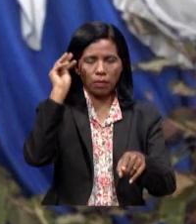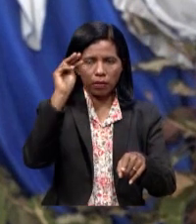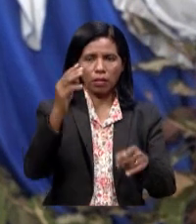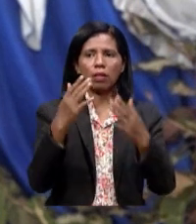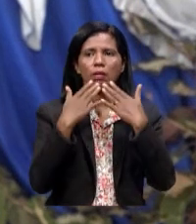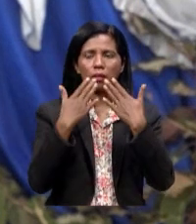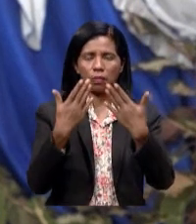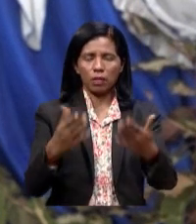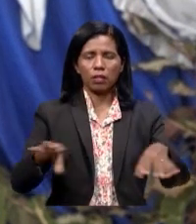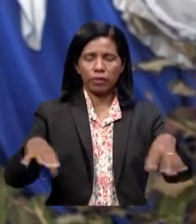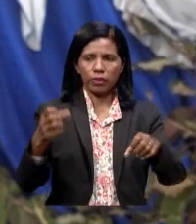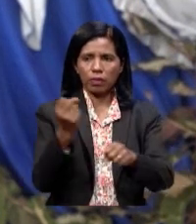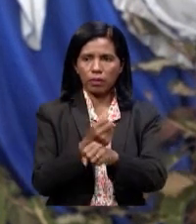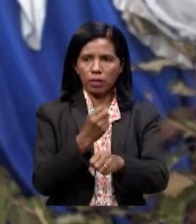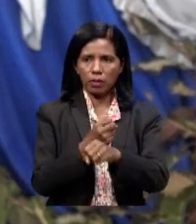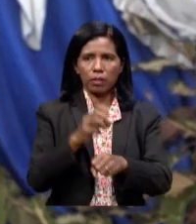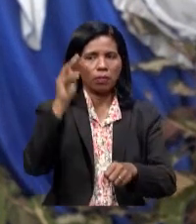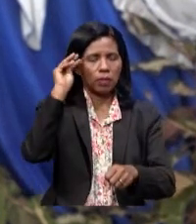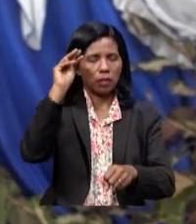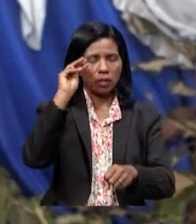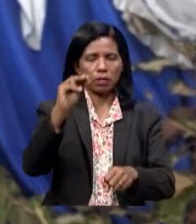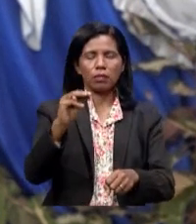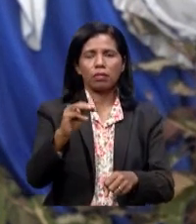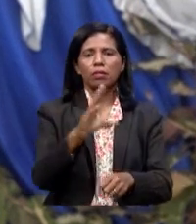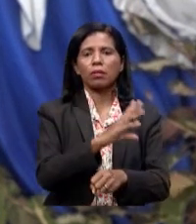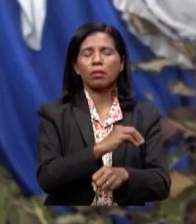agradeço o esforço do senhor ministro do Ensino Superior, né?